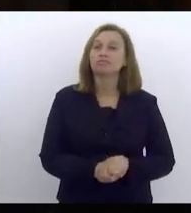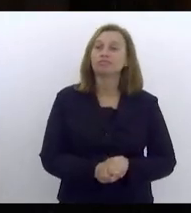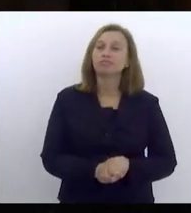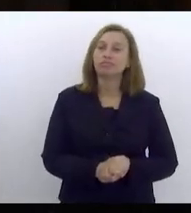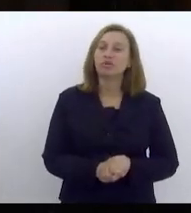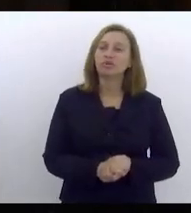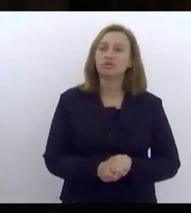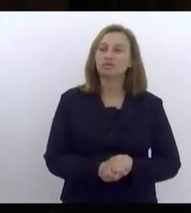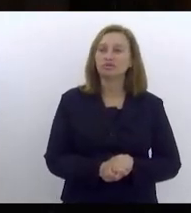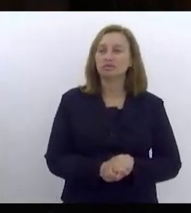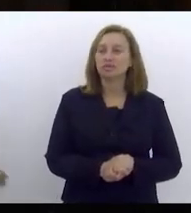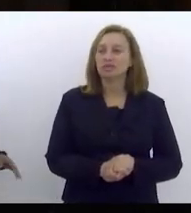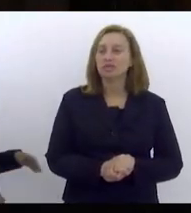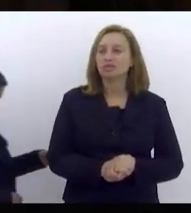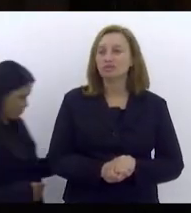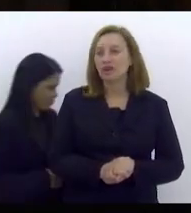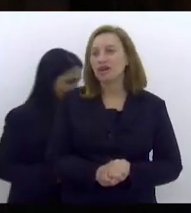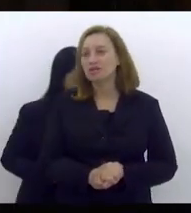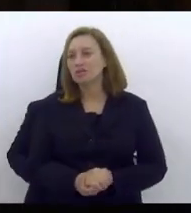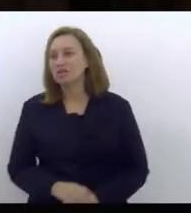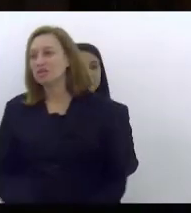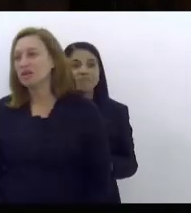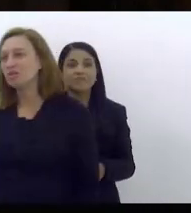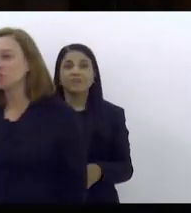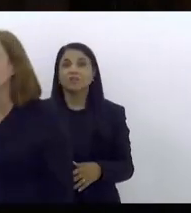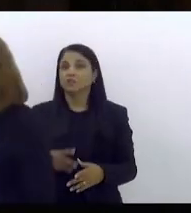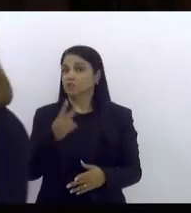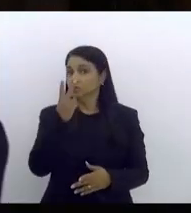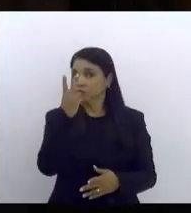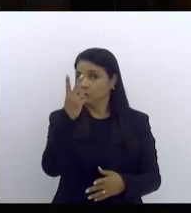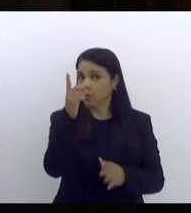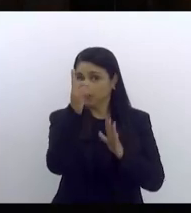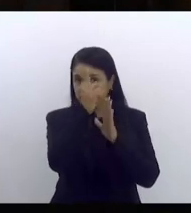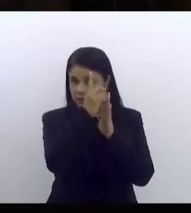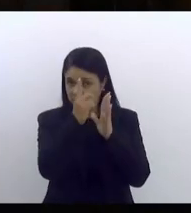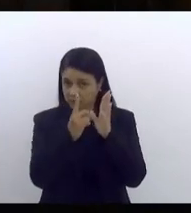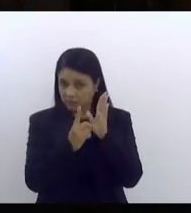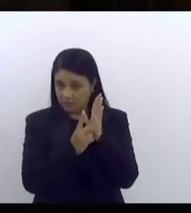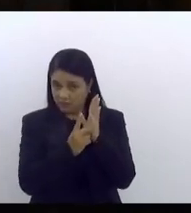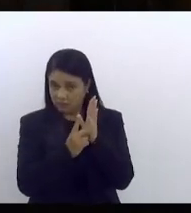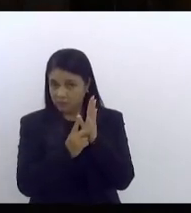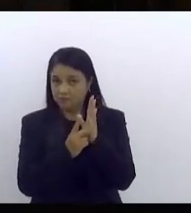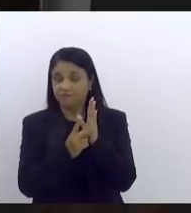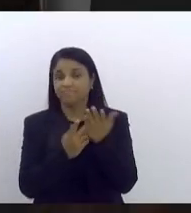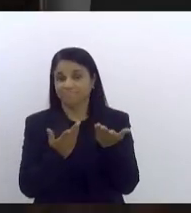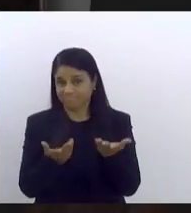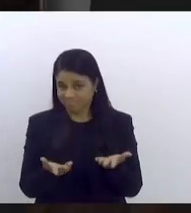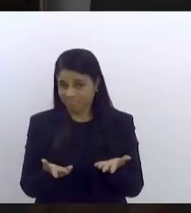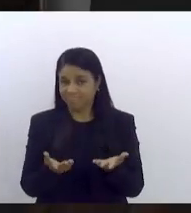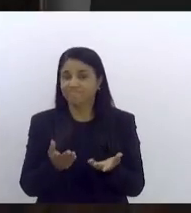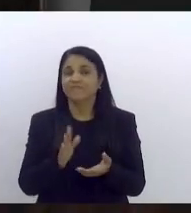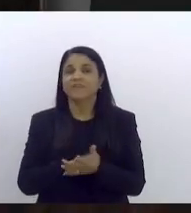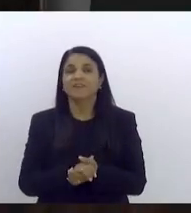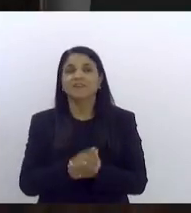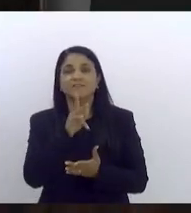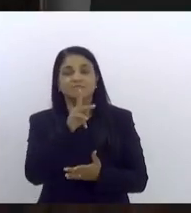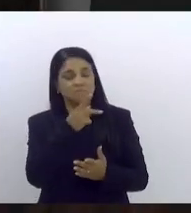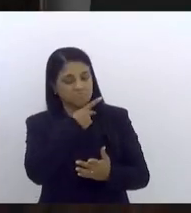esta rotina há 2 décadas. E Vossa Excelência